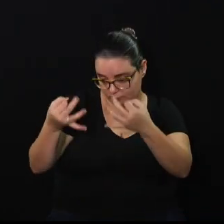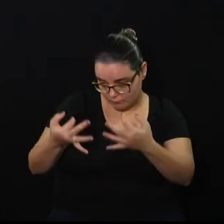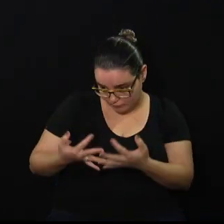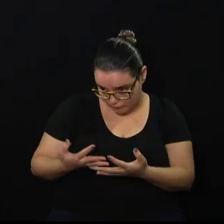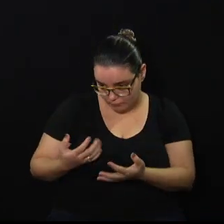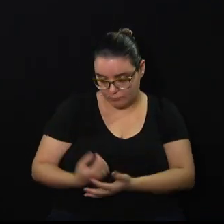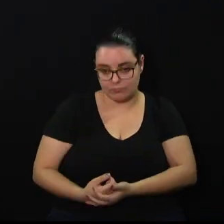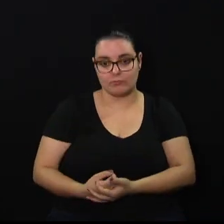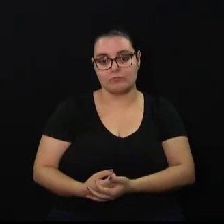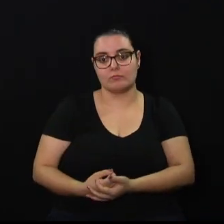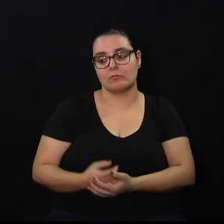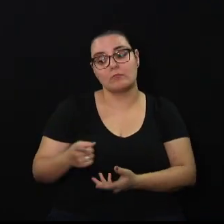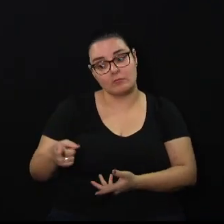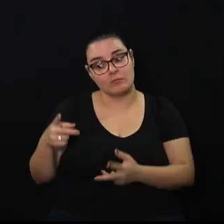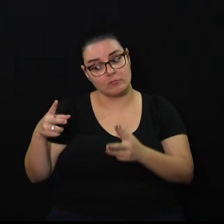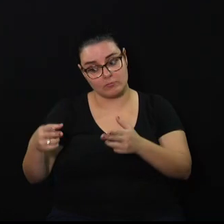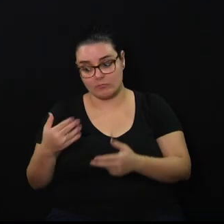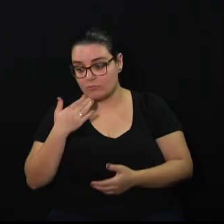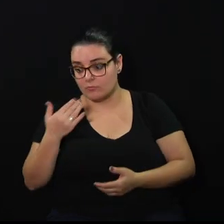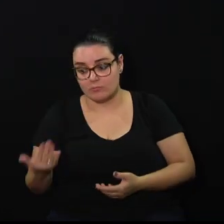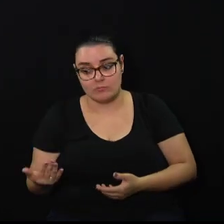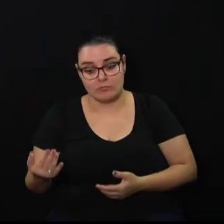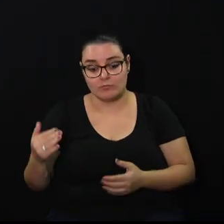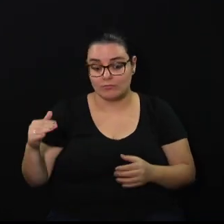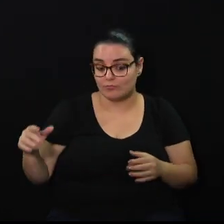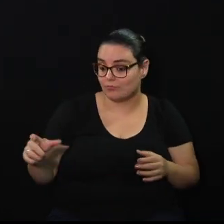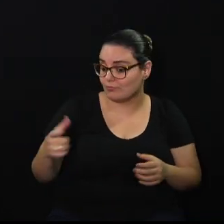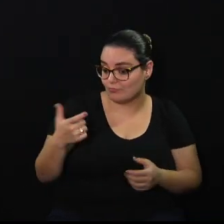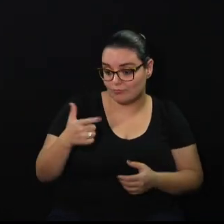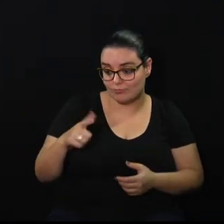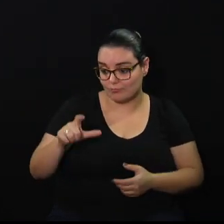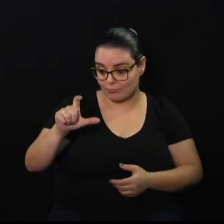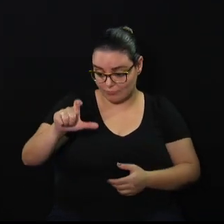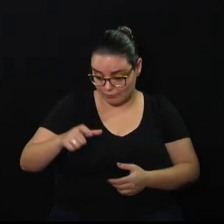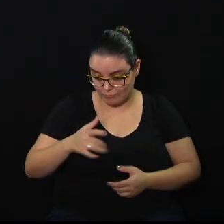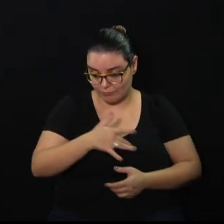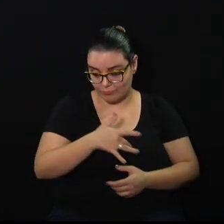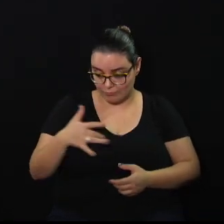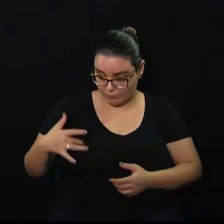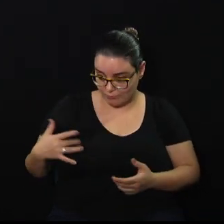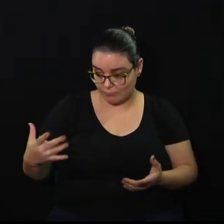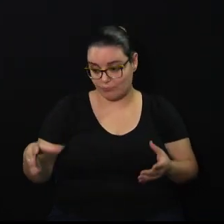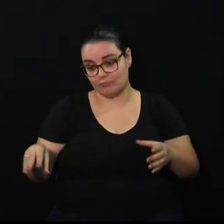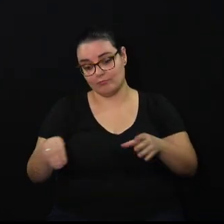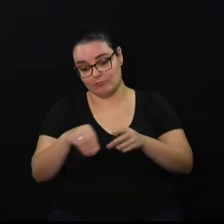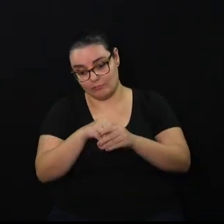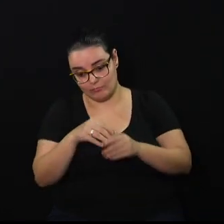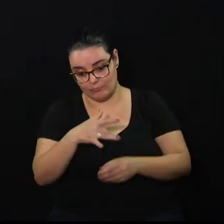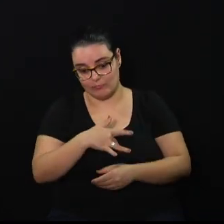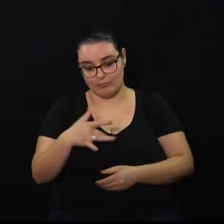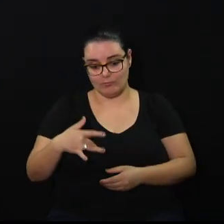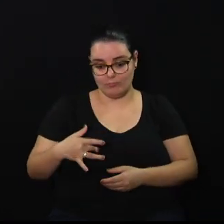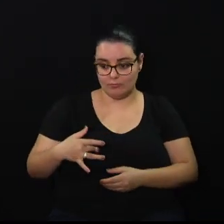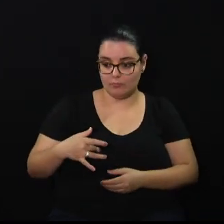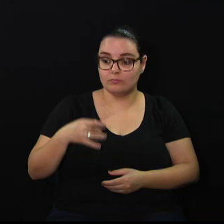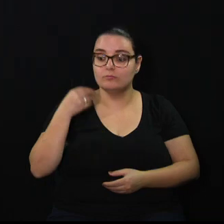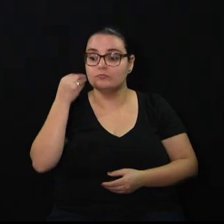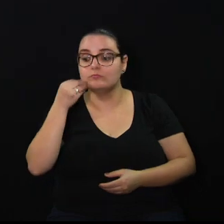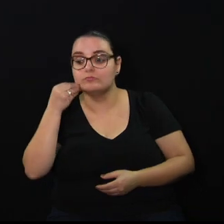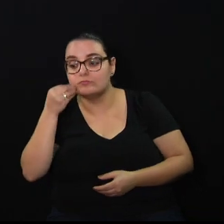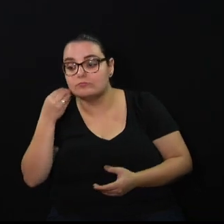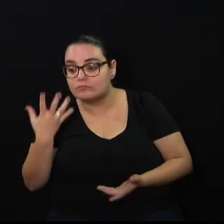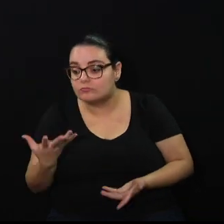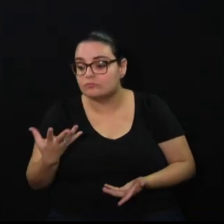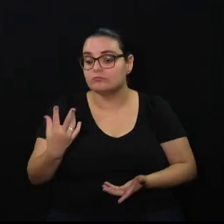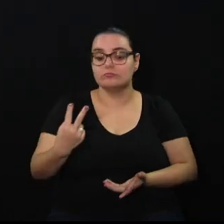essa intervenção que você está pedindo ela não com um está no hall da agência nacional de saúde ela tem um caráter experimental ou então